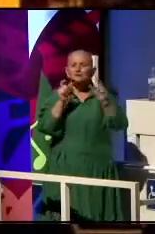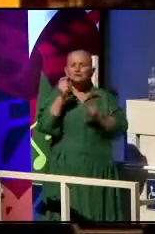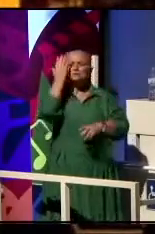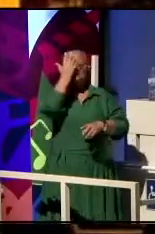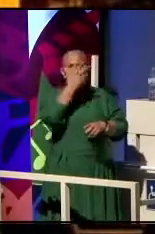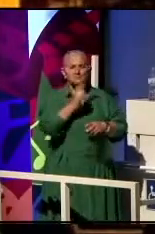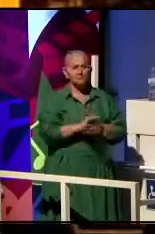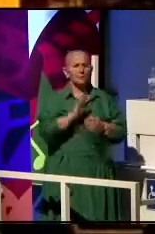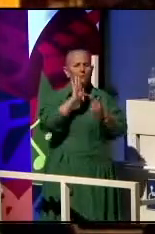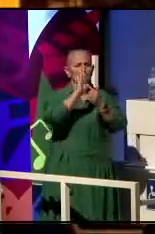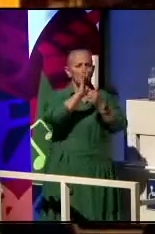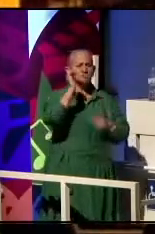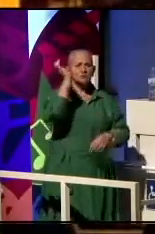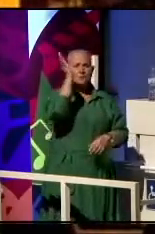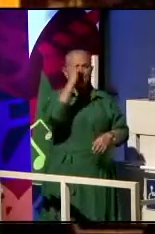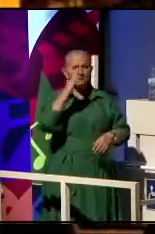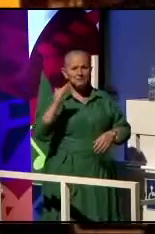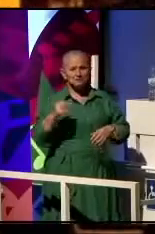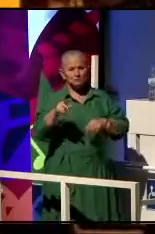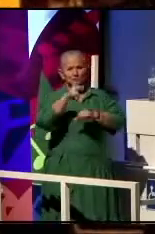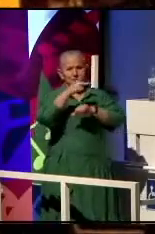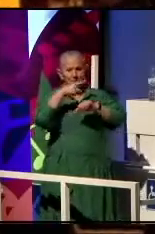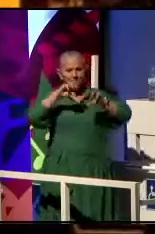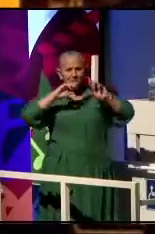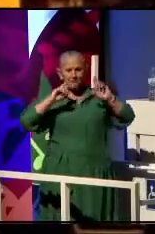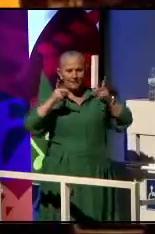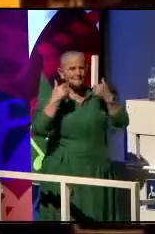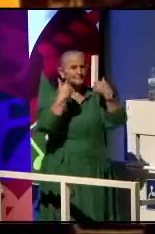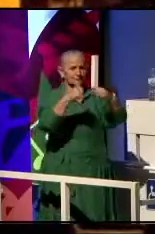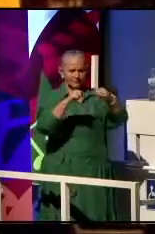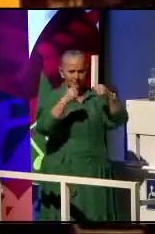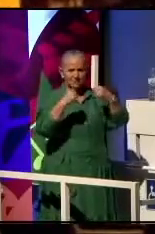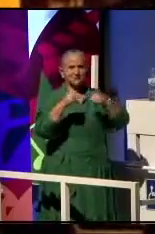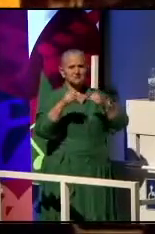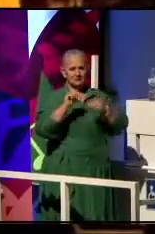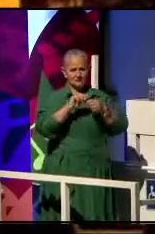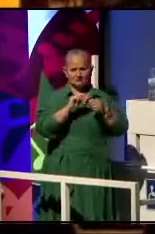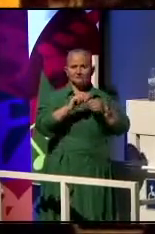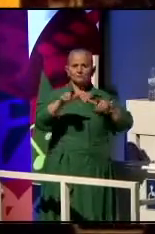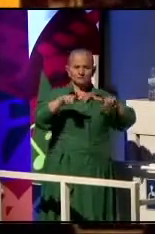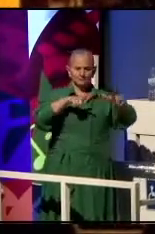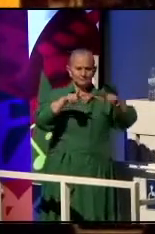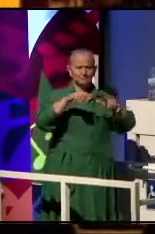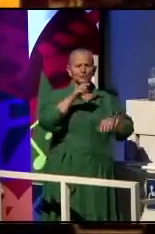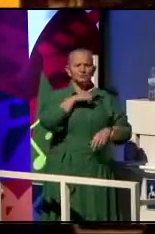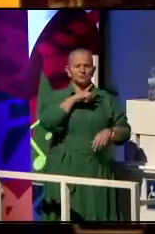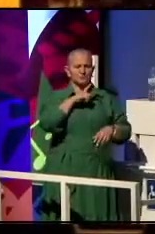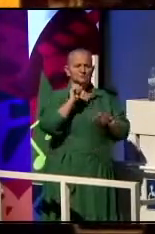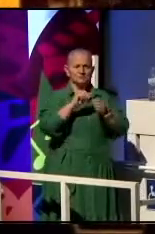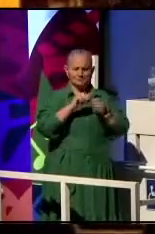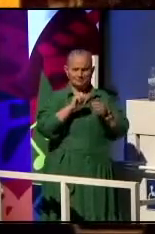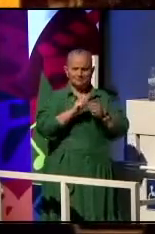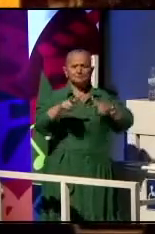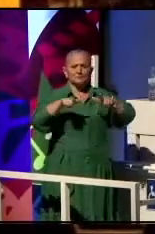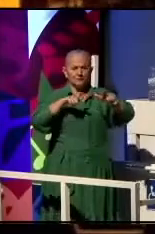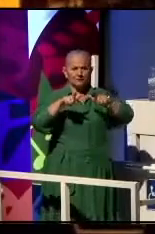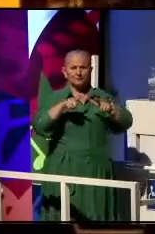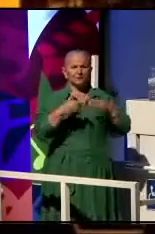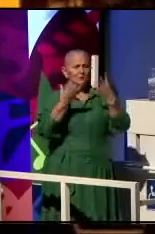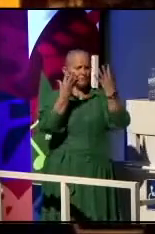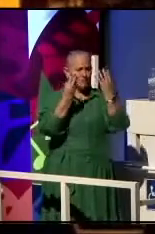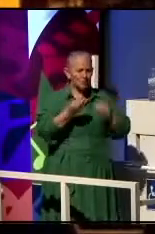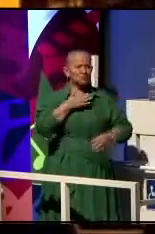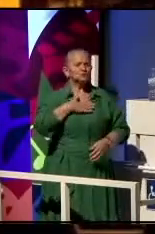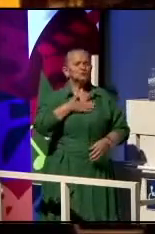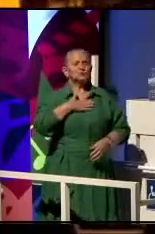diverso, né? Então, precisa fazer esse trabalho. E, assim, eu tenho feito isso, e é um dos trabalhos que me dá mais satisfação. Por